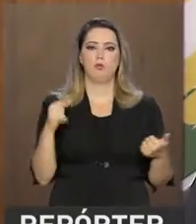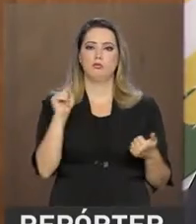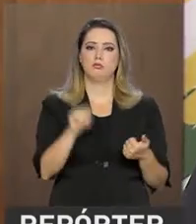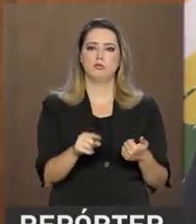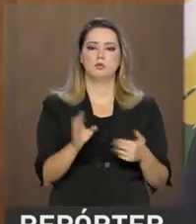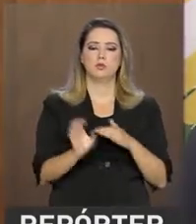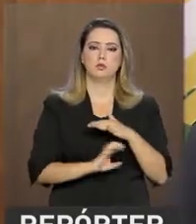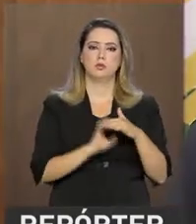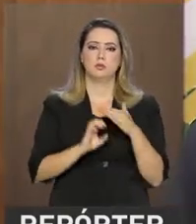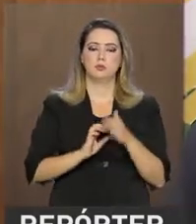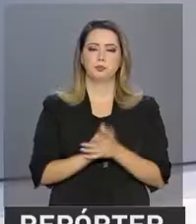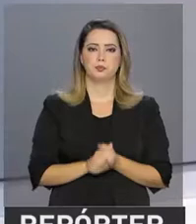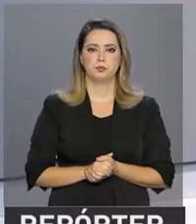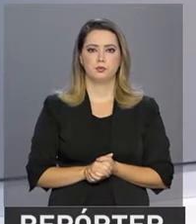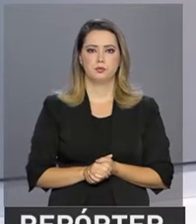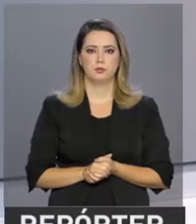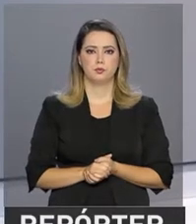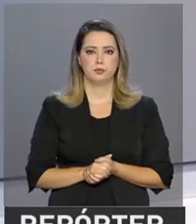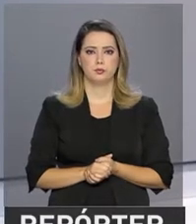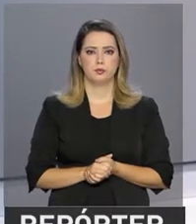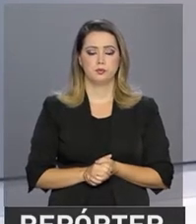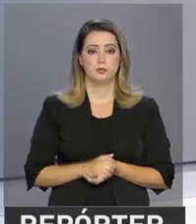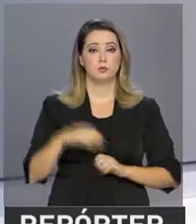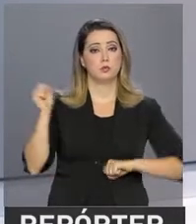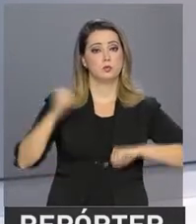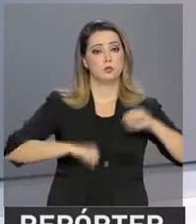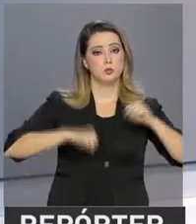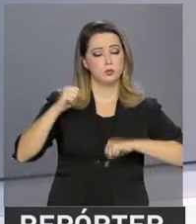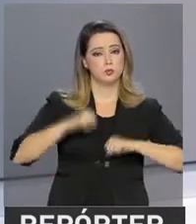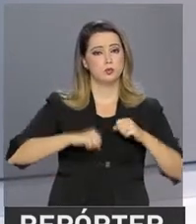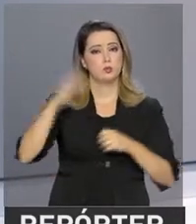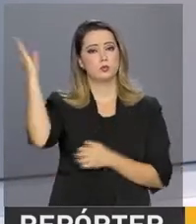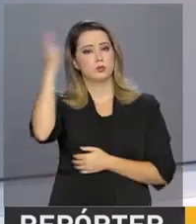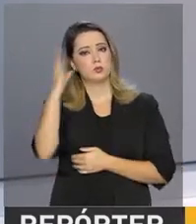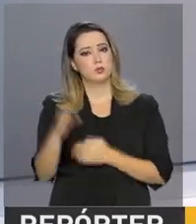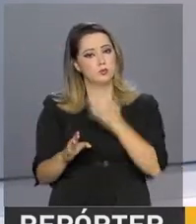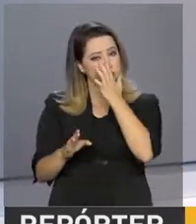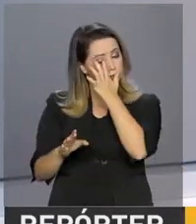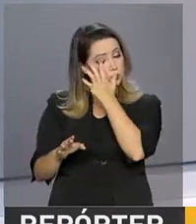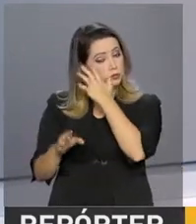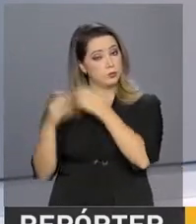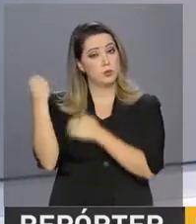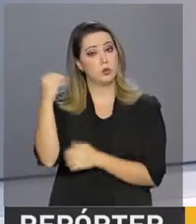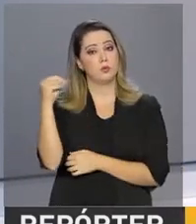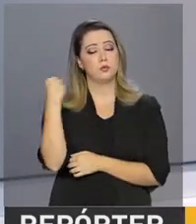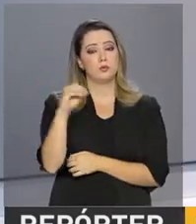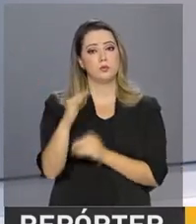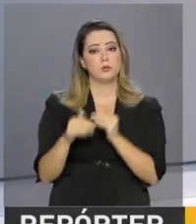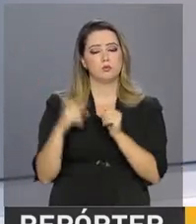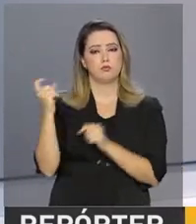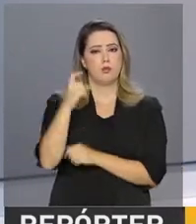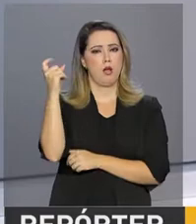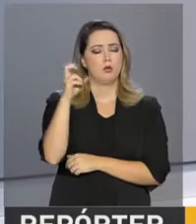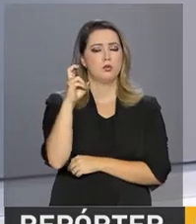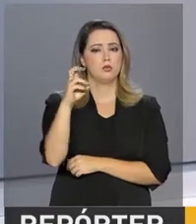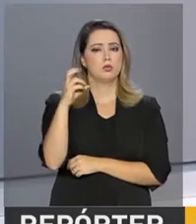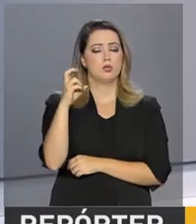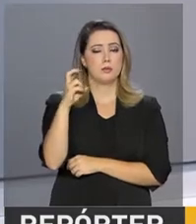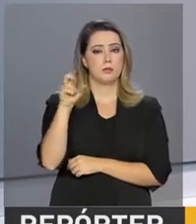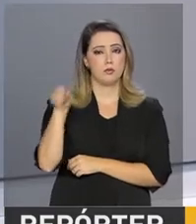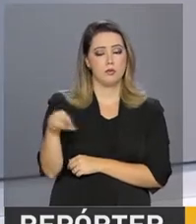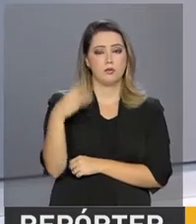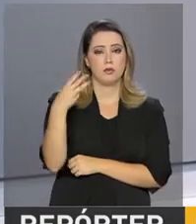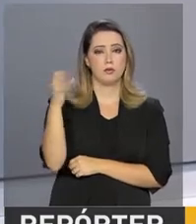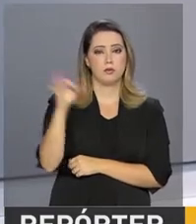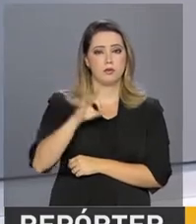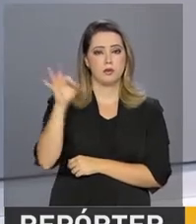líquido das empresas estatais a produção industrial brasileira registrou em outubro alta de 5,3